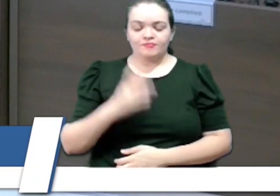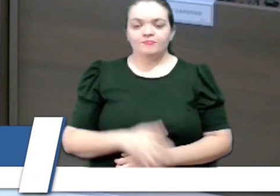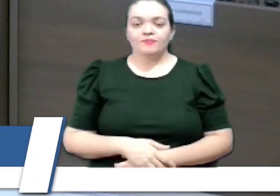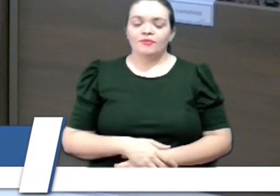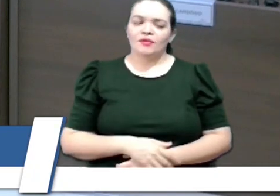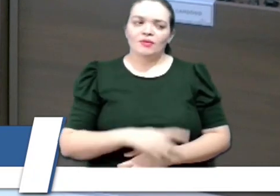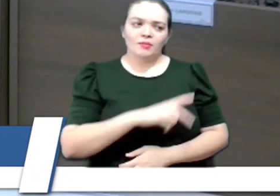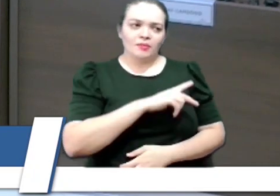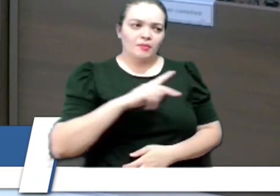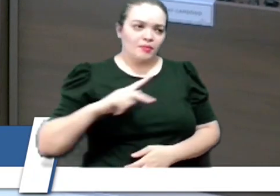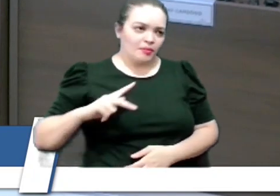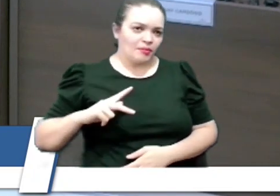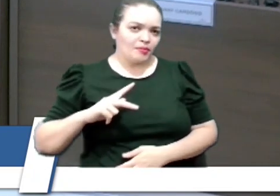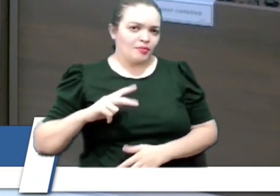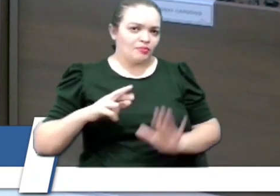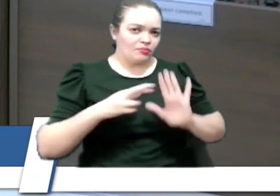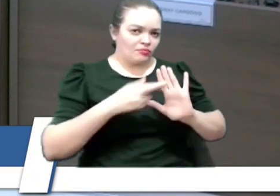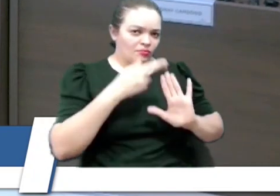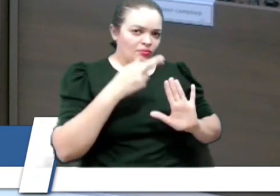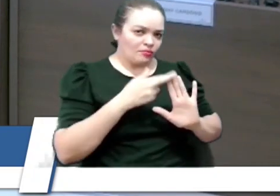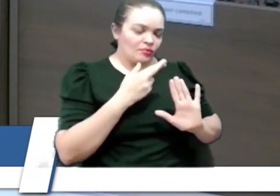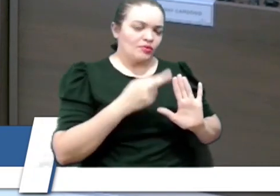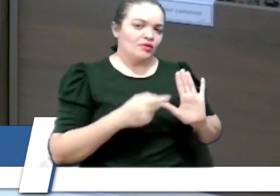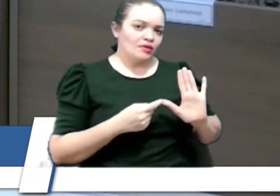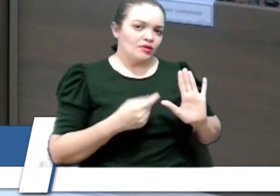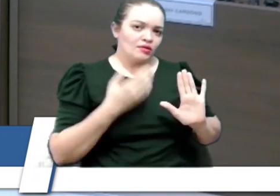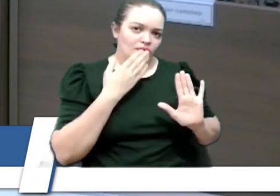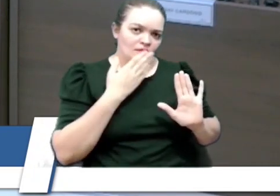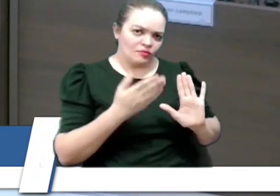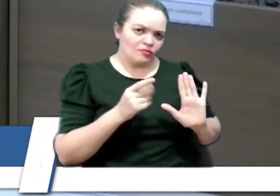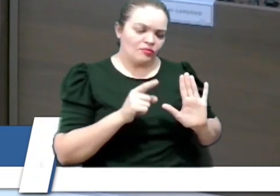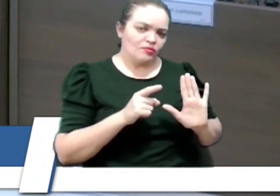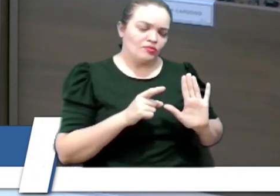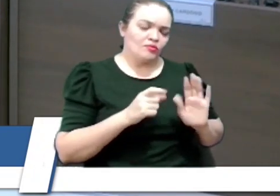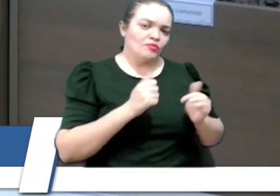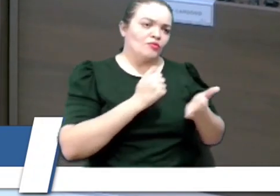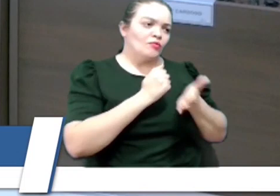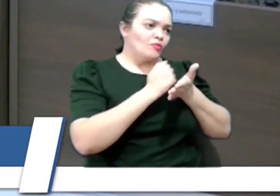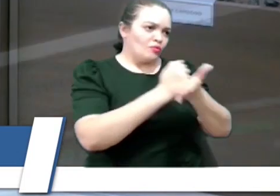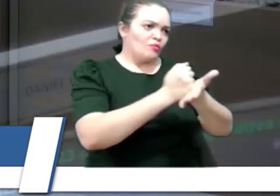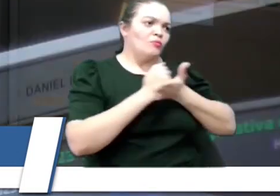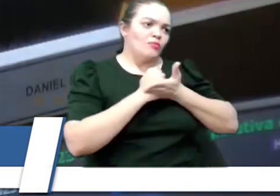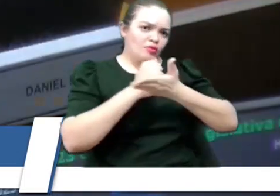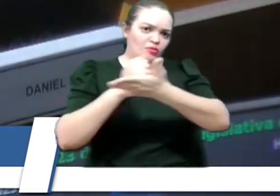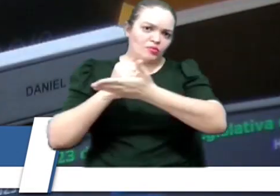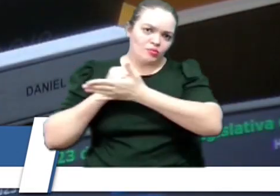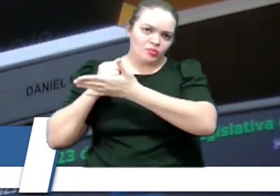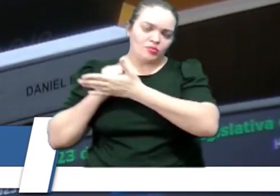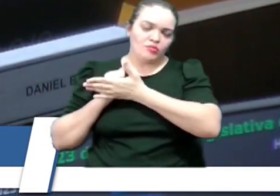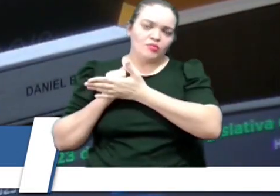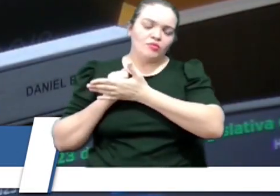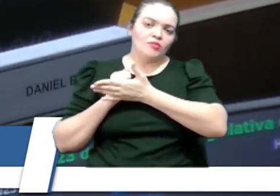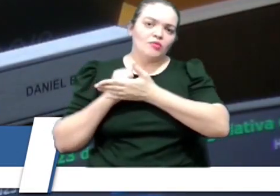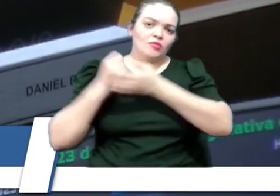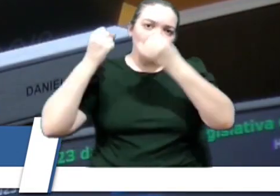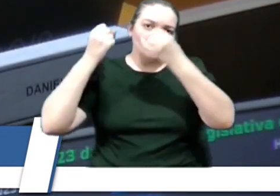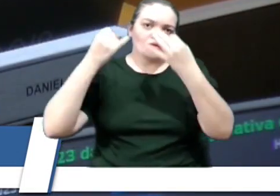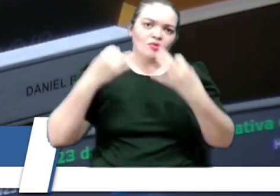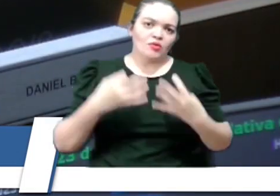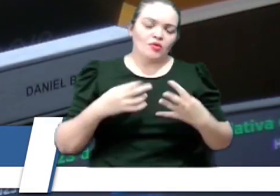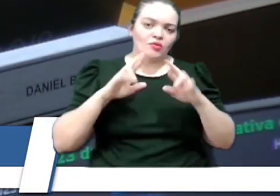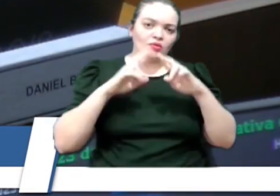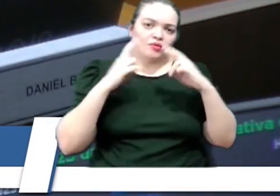Presidente, as resolução, vou pedir por aqui o apoio de todos os vereadores. Eu falei na reunião